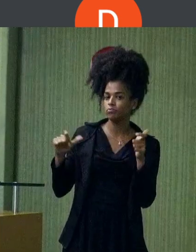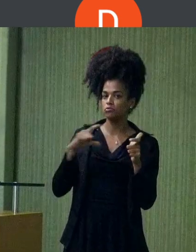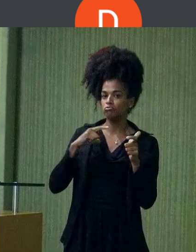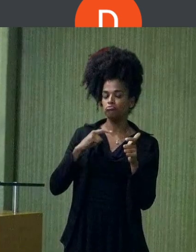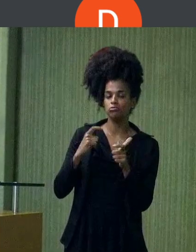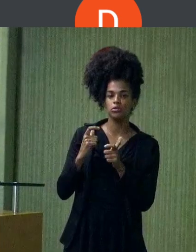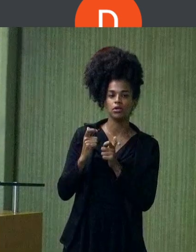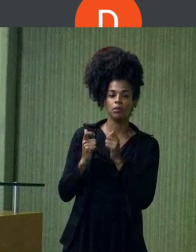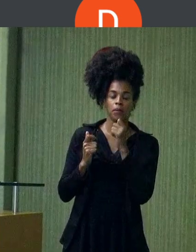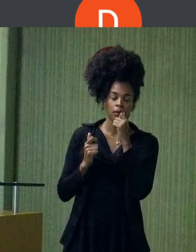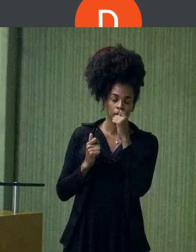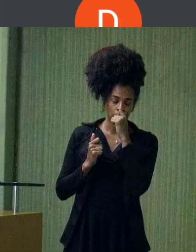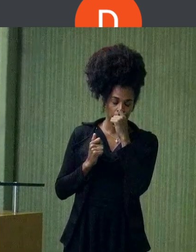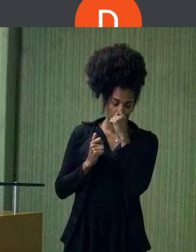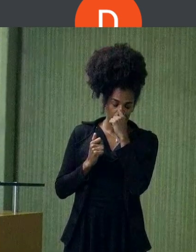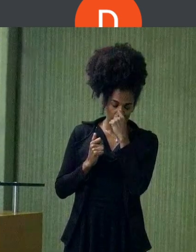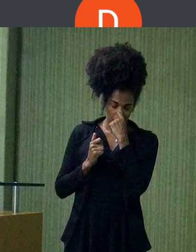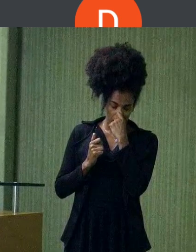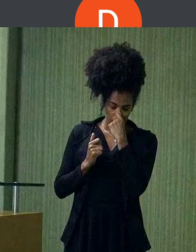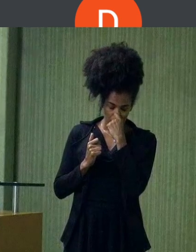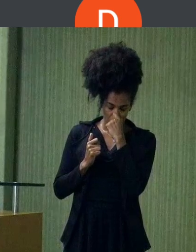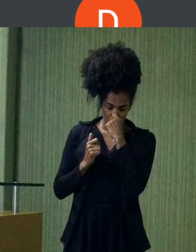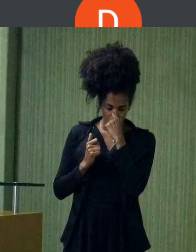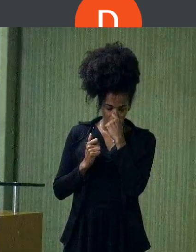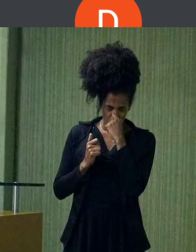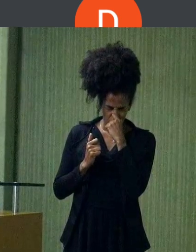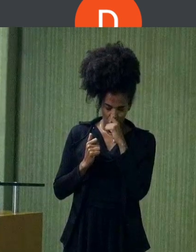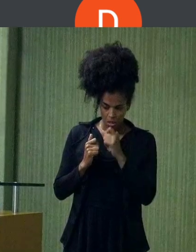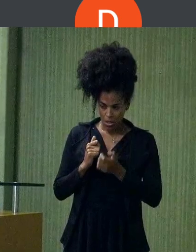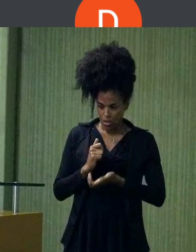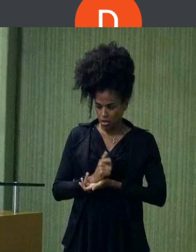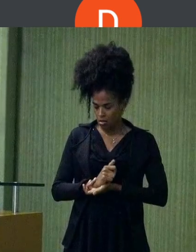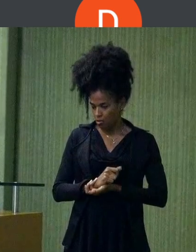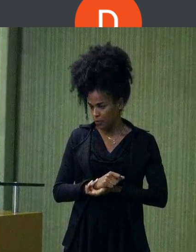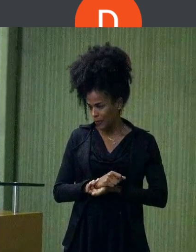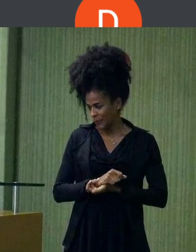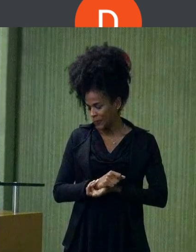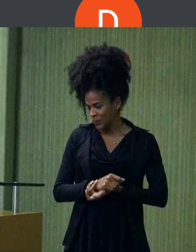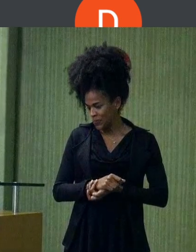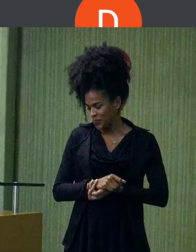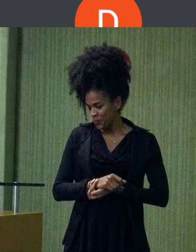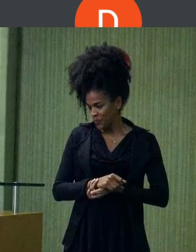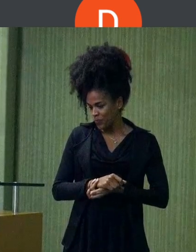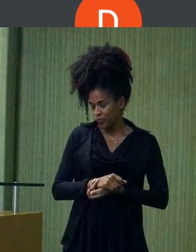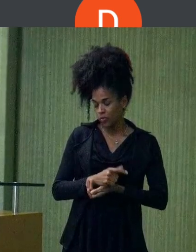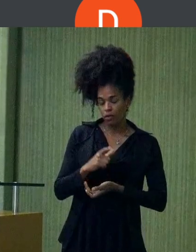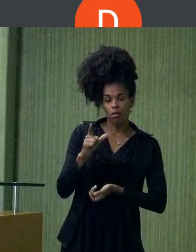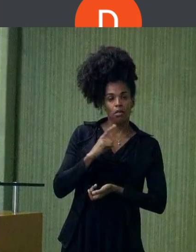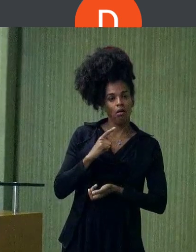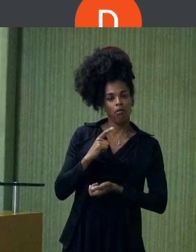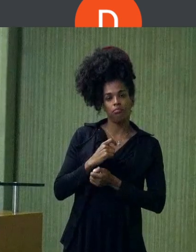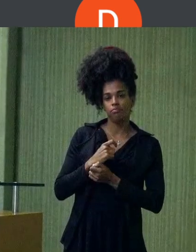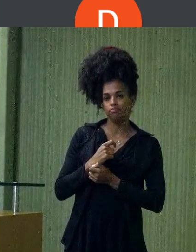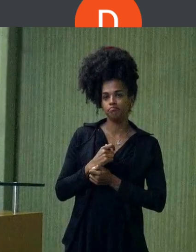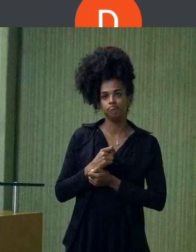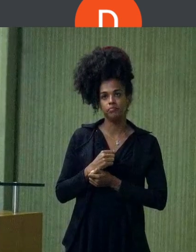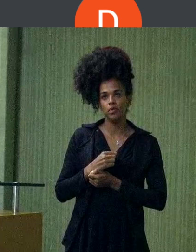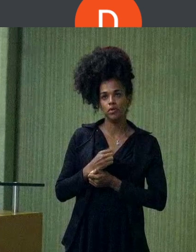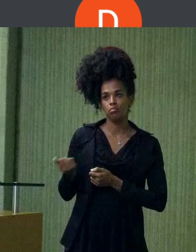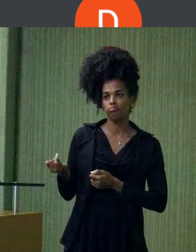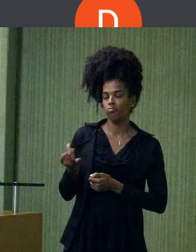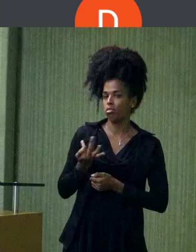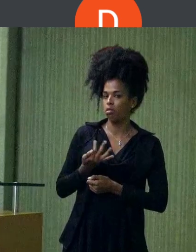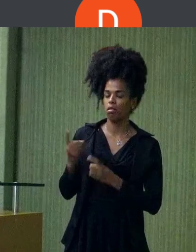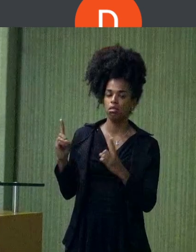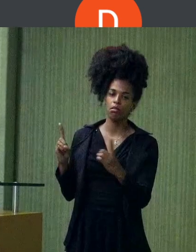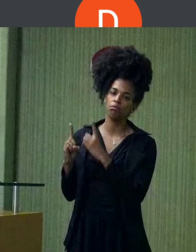metade ou menos das Crianças eh sendo atendidas com aee né Eh hoje